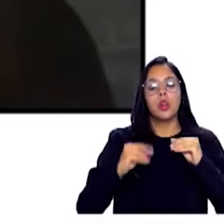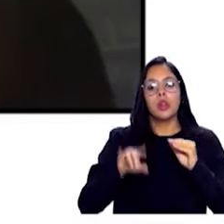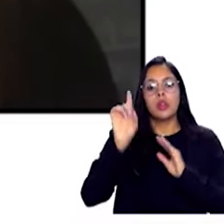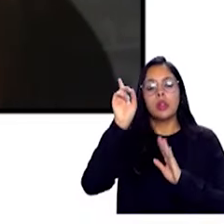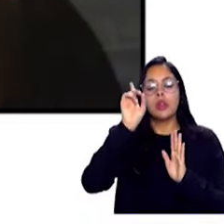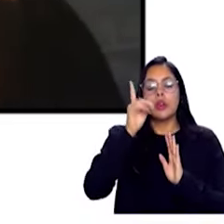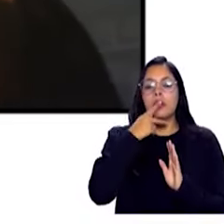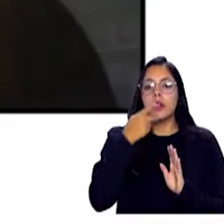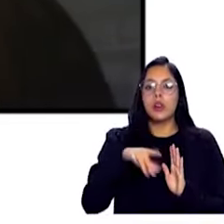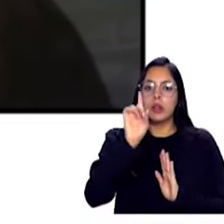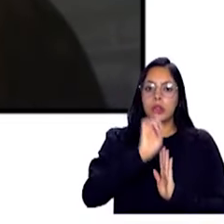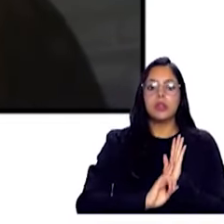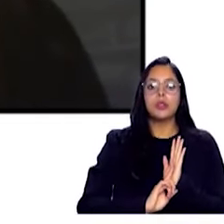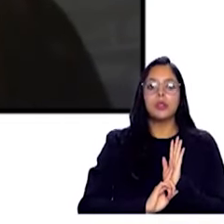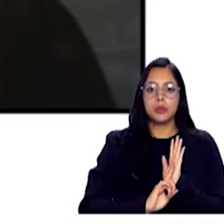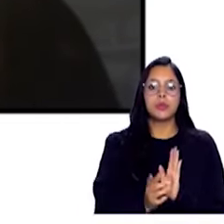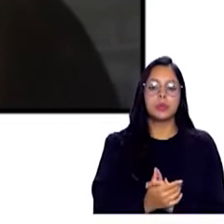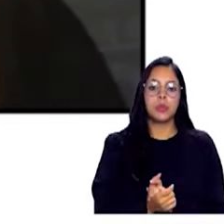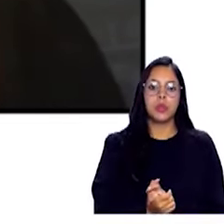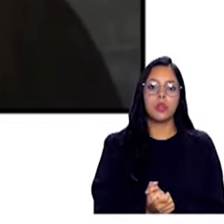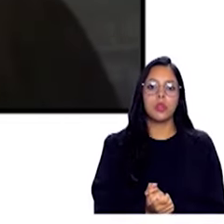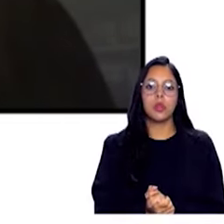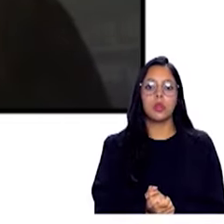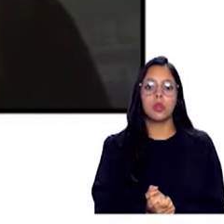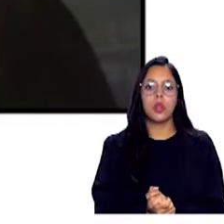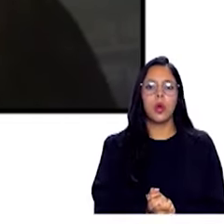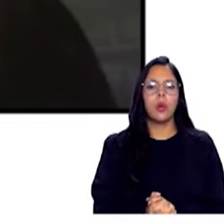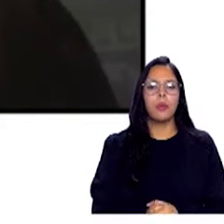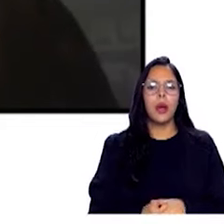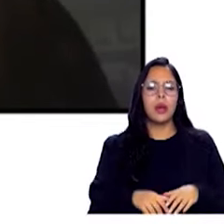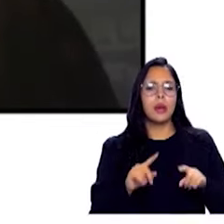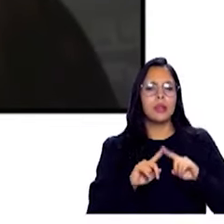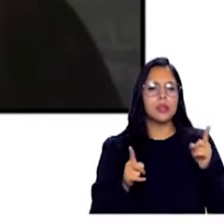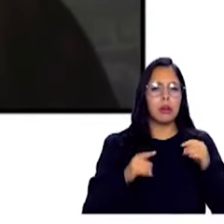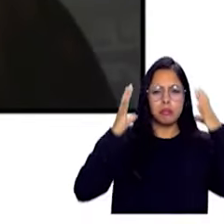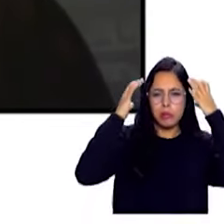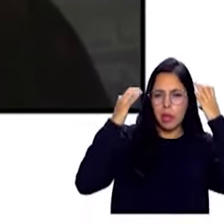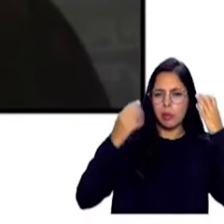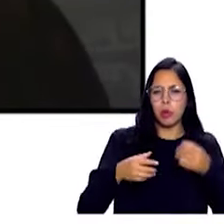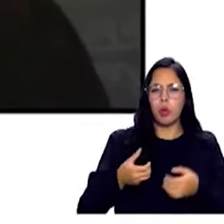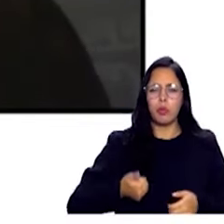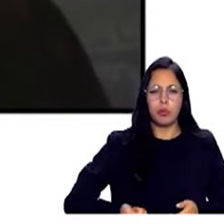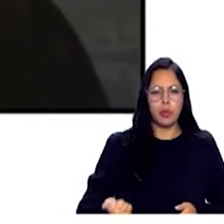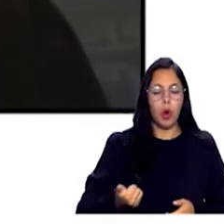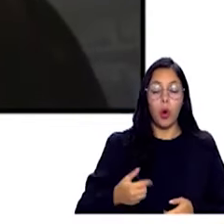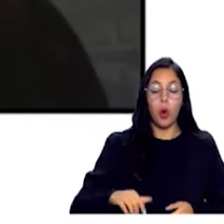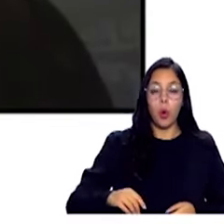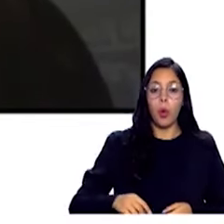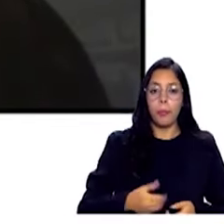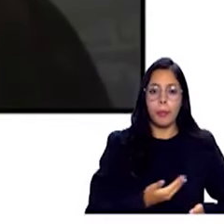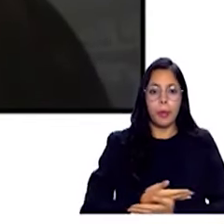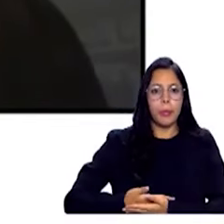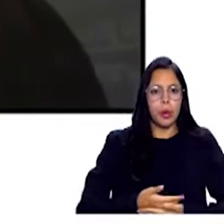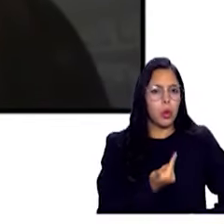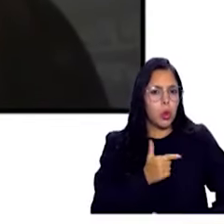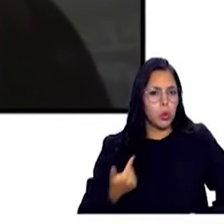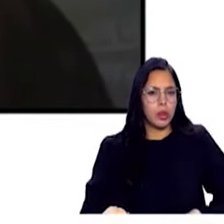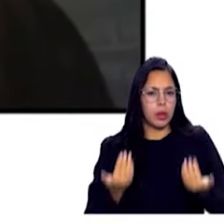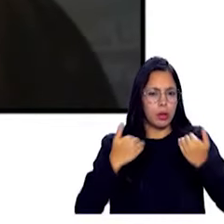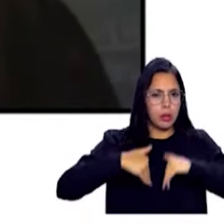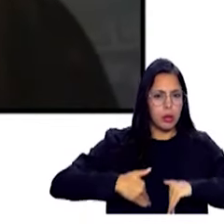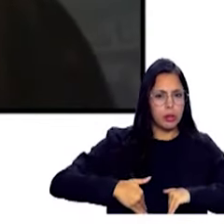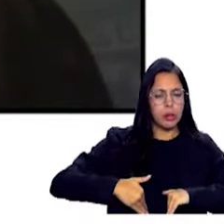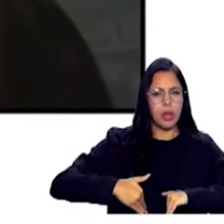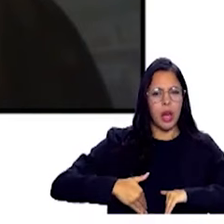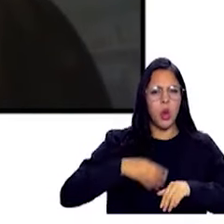então as perguntas que TM que ser feitas o que é anencefalia existe perspectiva de vida do feto fora do útero